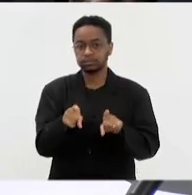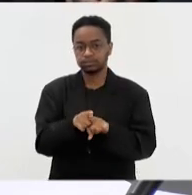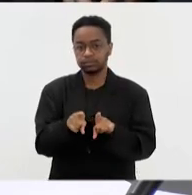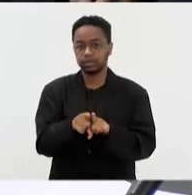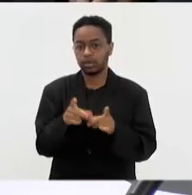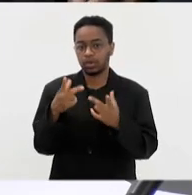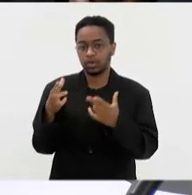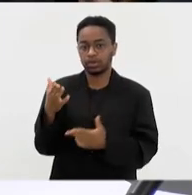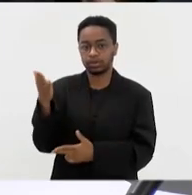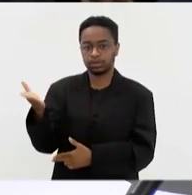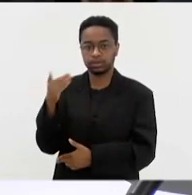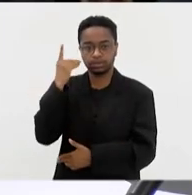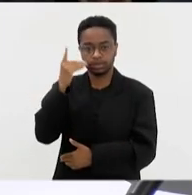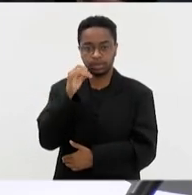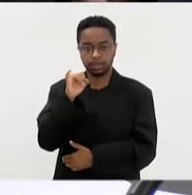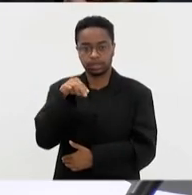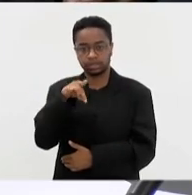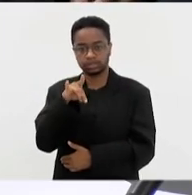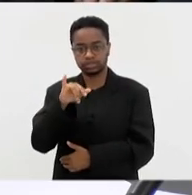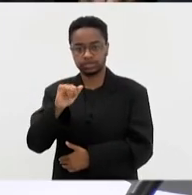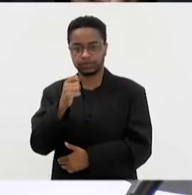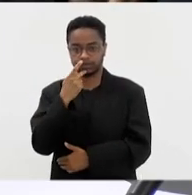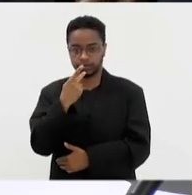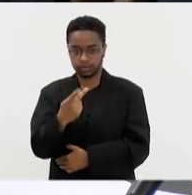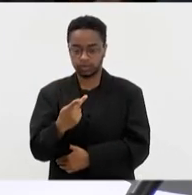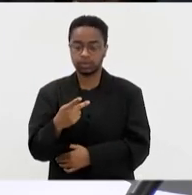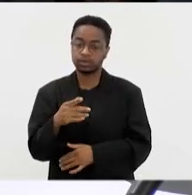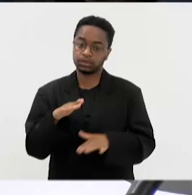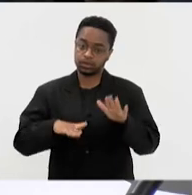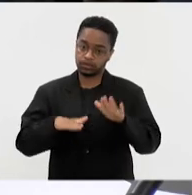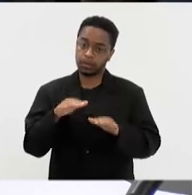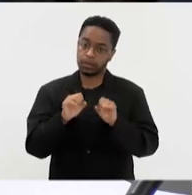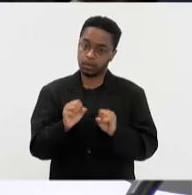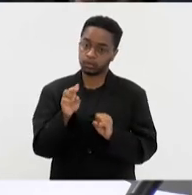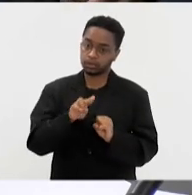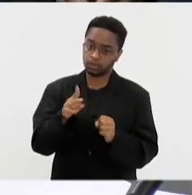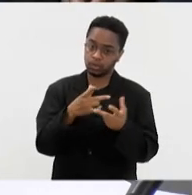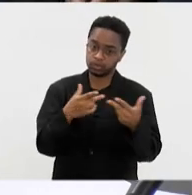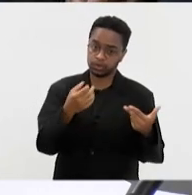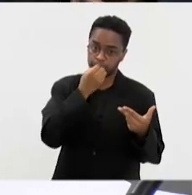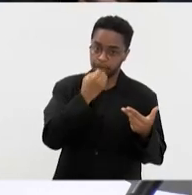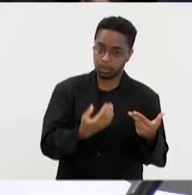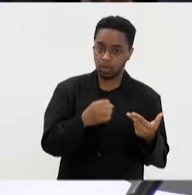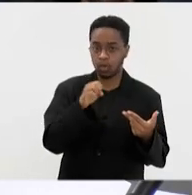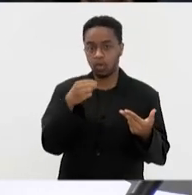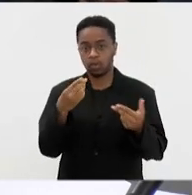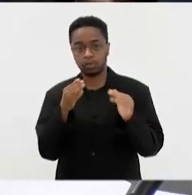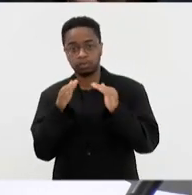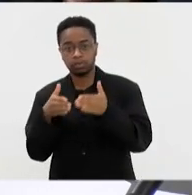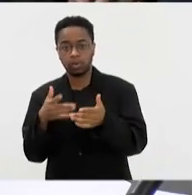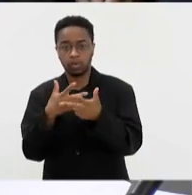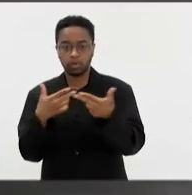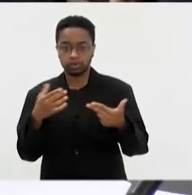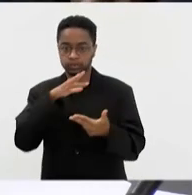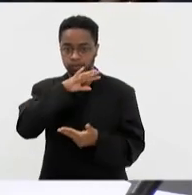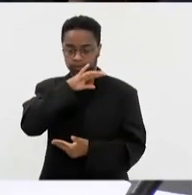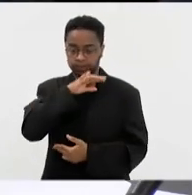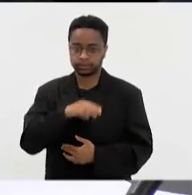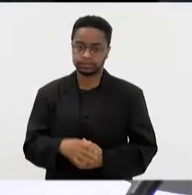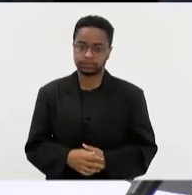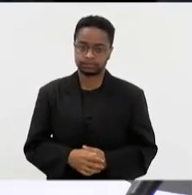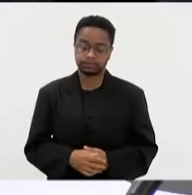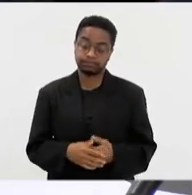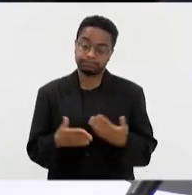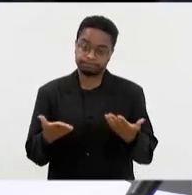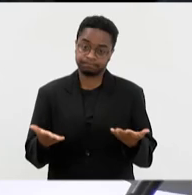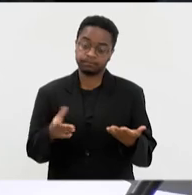disse a deputada Índia aqui, pode ser usado para o bem ou para o mal. E